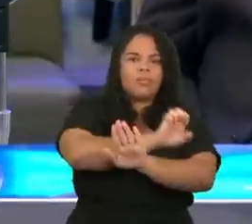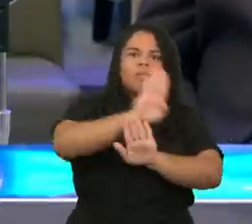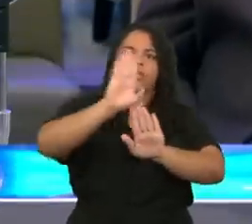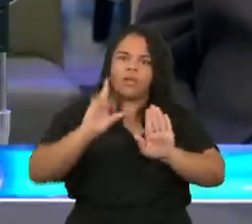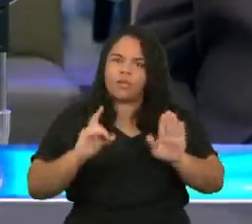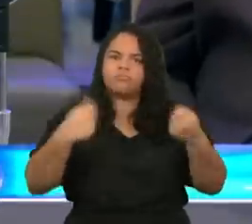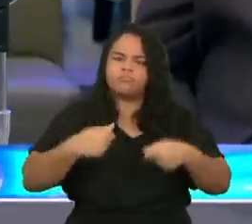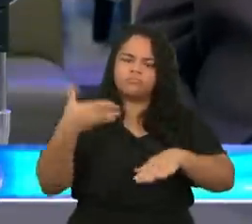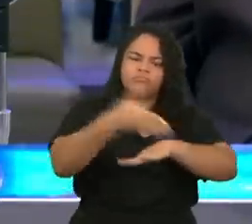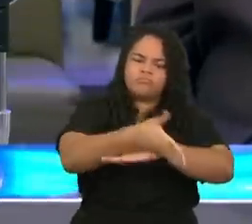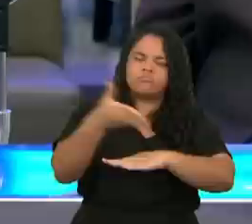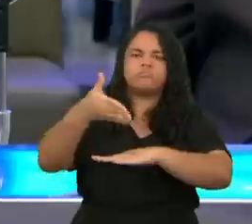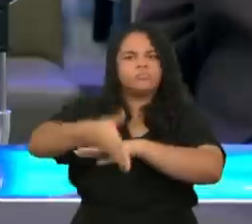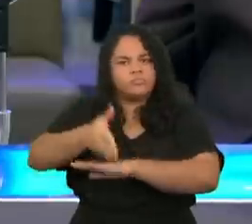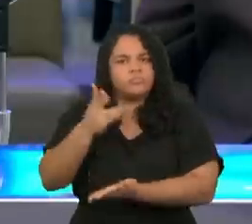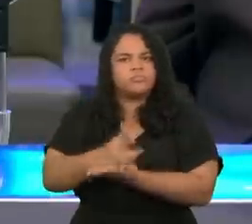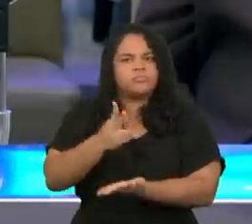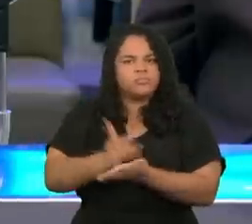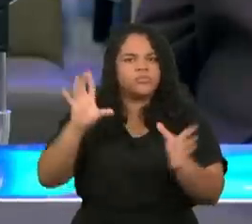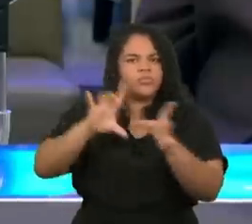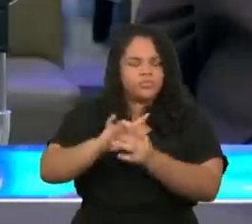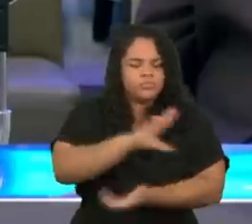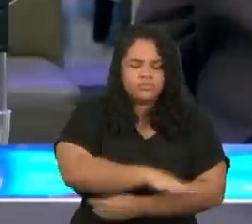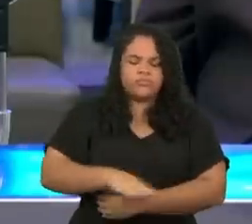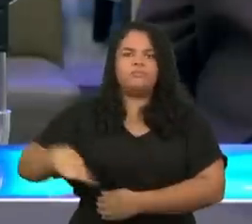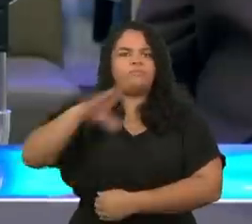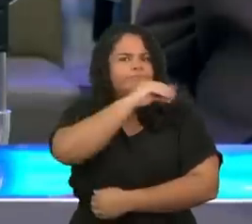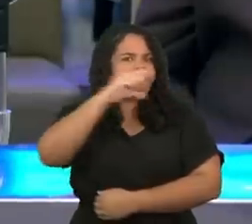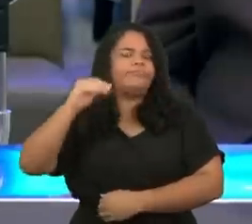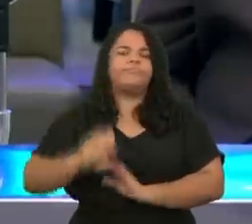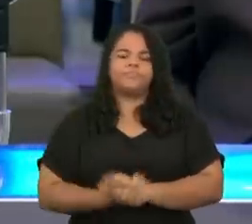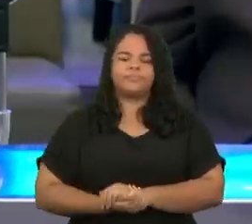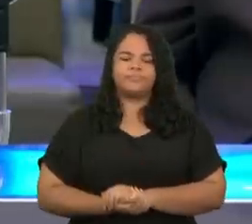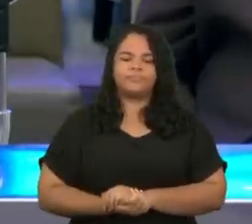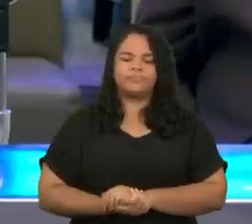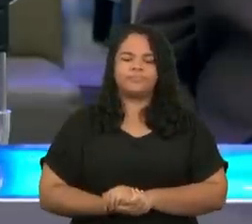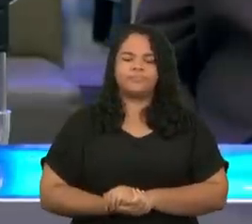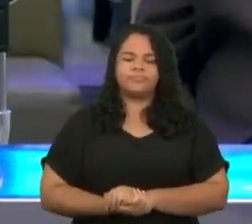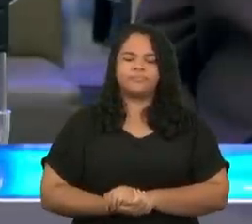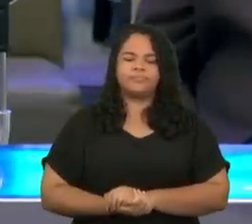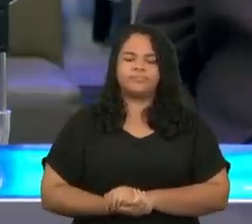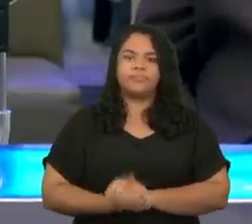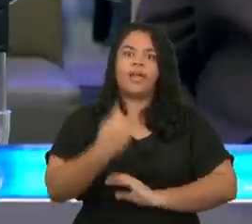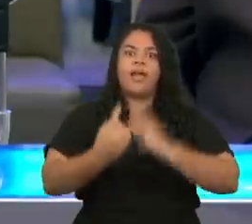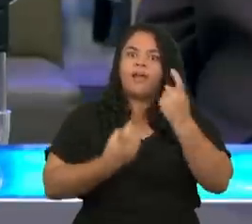eles precisava estar nas classes e adolescentes de criança Ai irmão mas eu deixava vigia